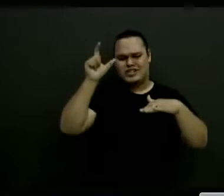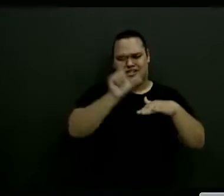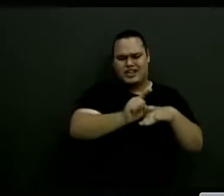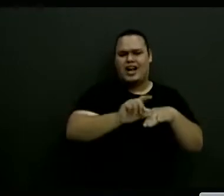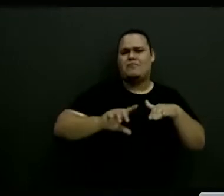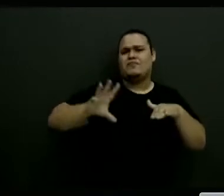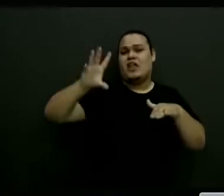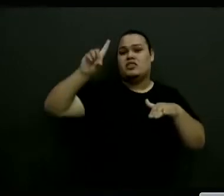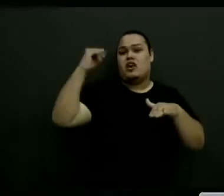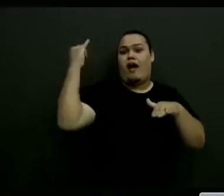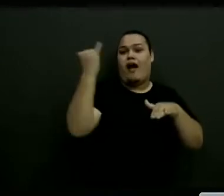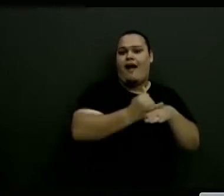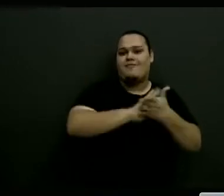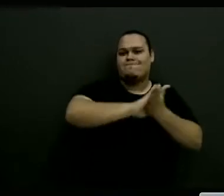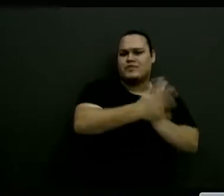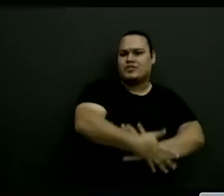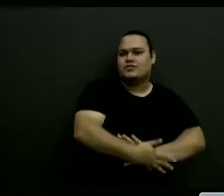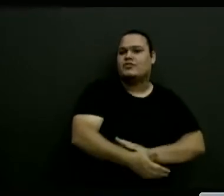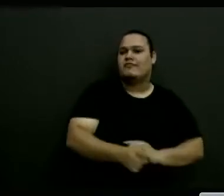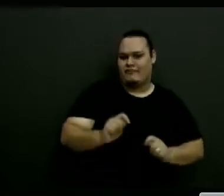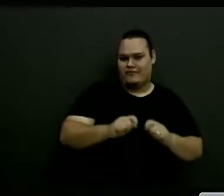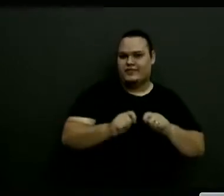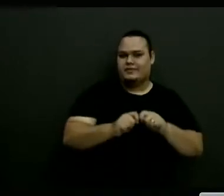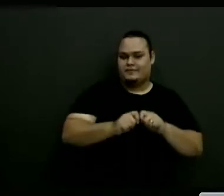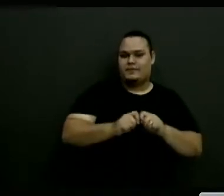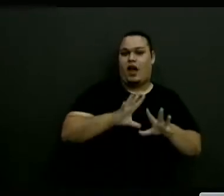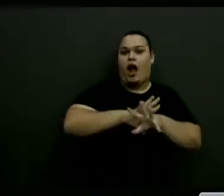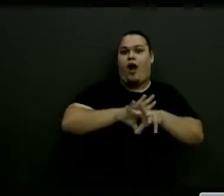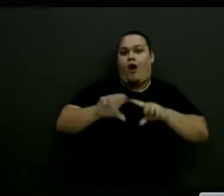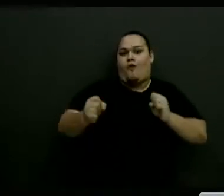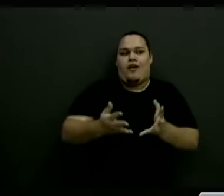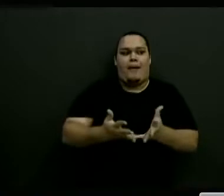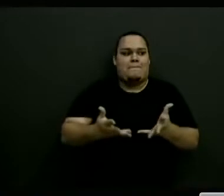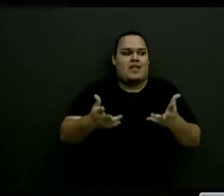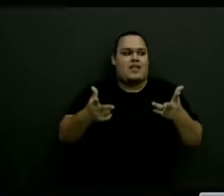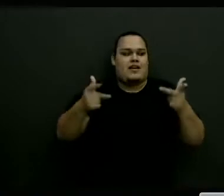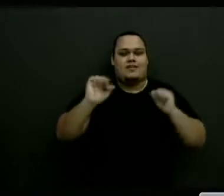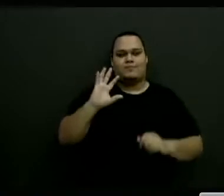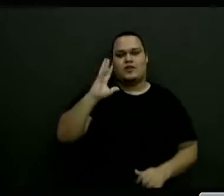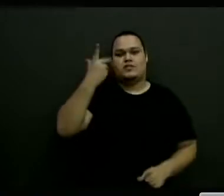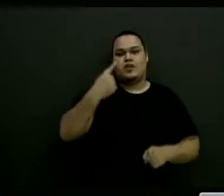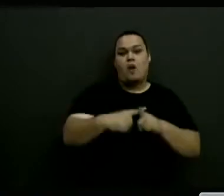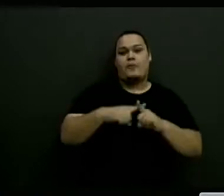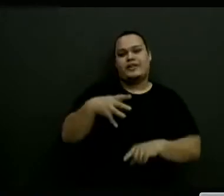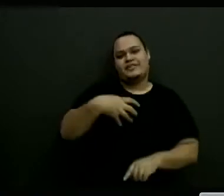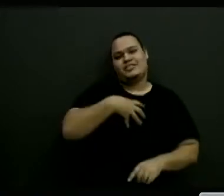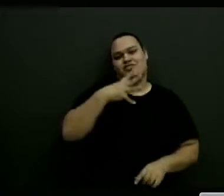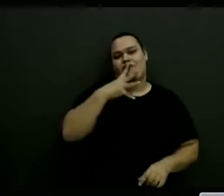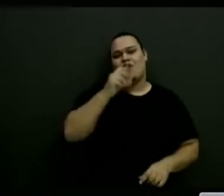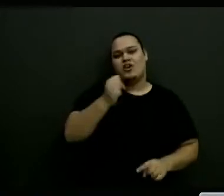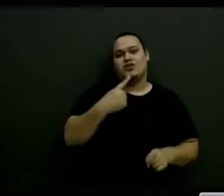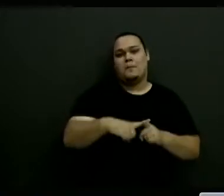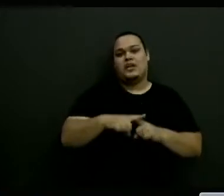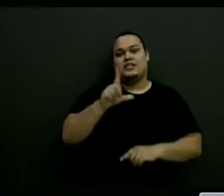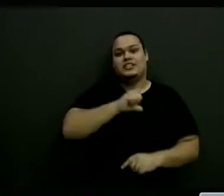A razão é porque Deus estava com ele. A segurança de ter a presença de Cristo e a unção do Espírito